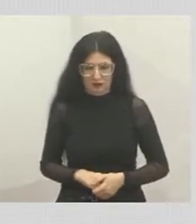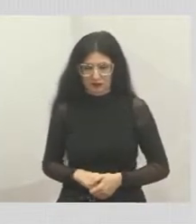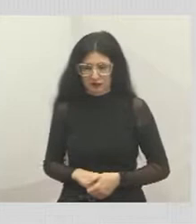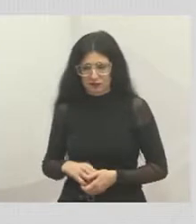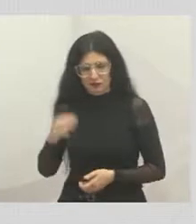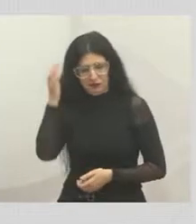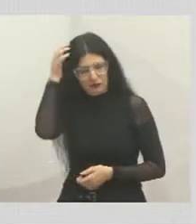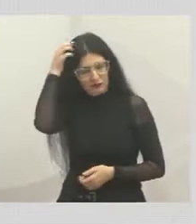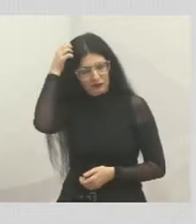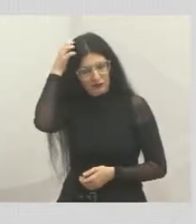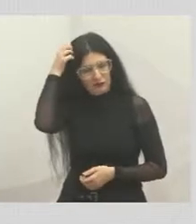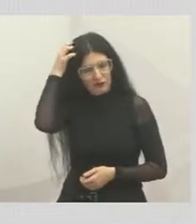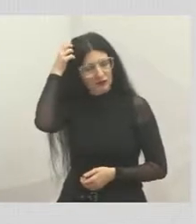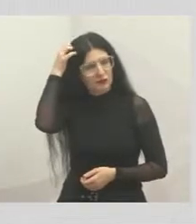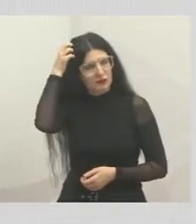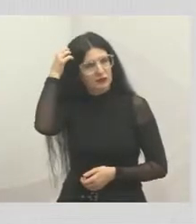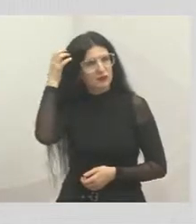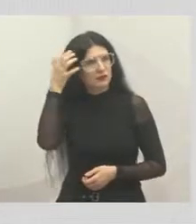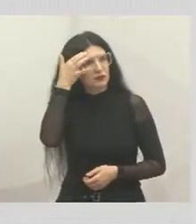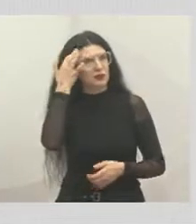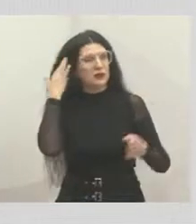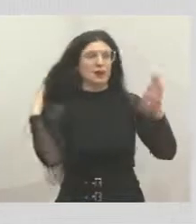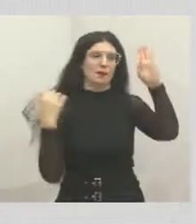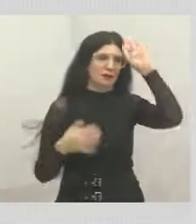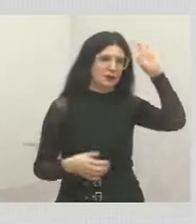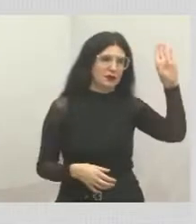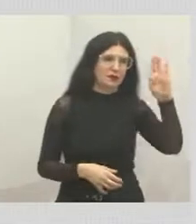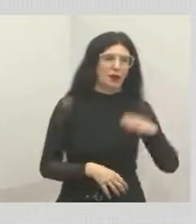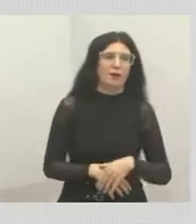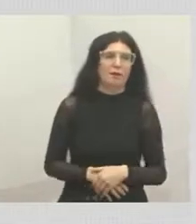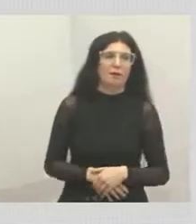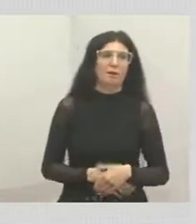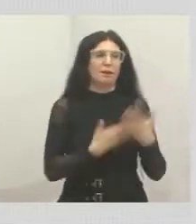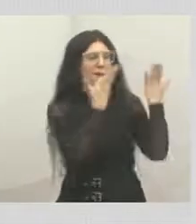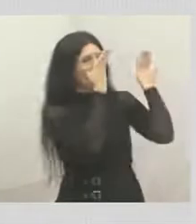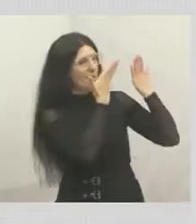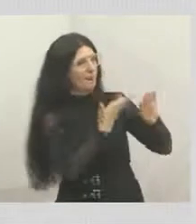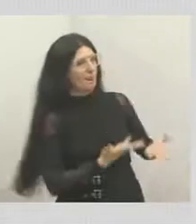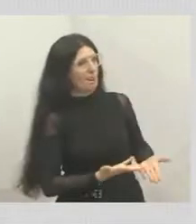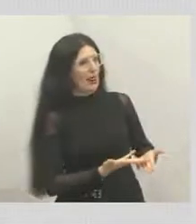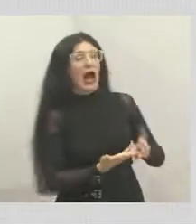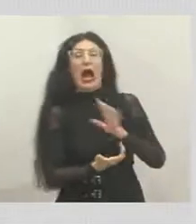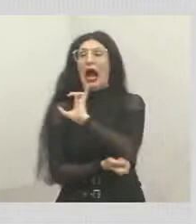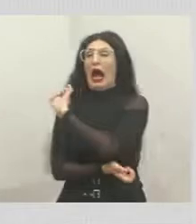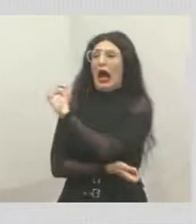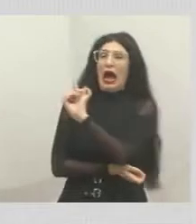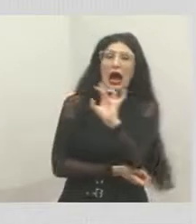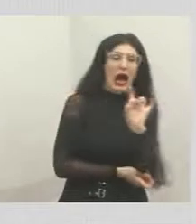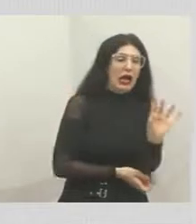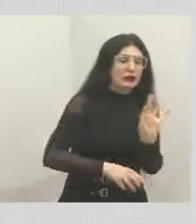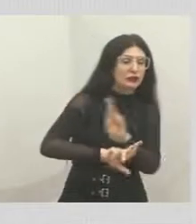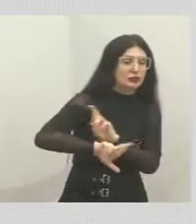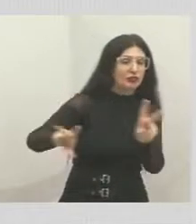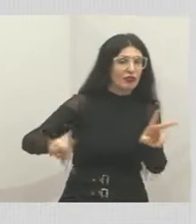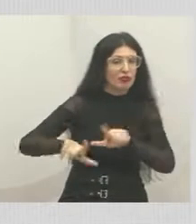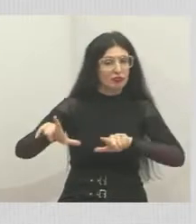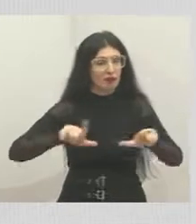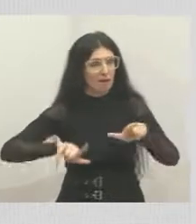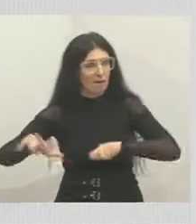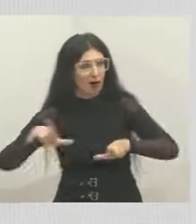está elencado as principais despesas do município por função. Aqui temos a